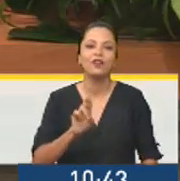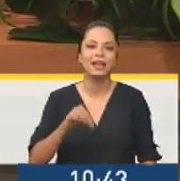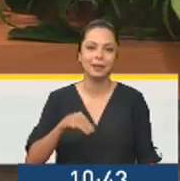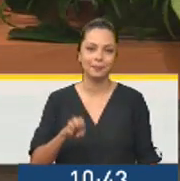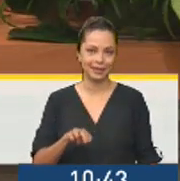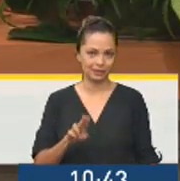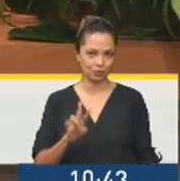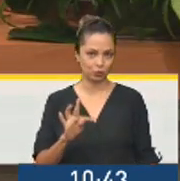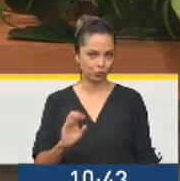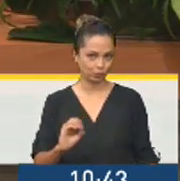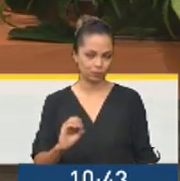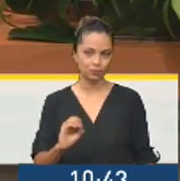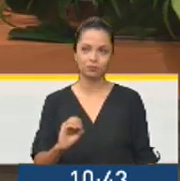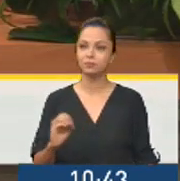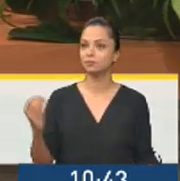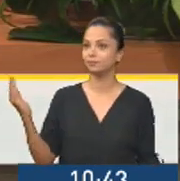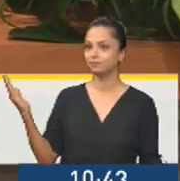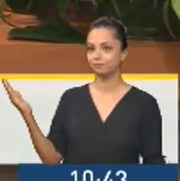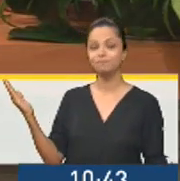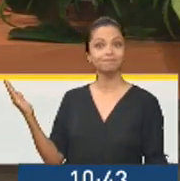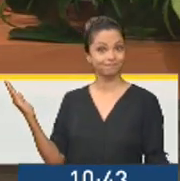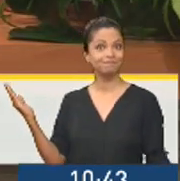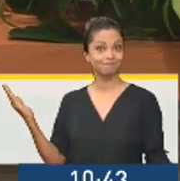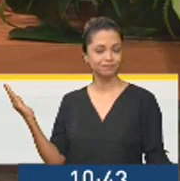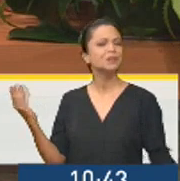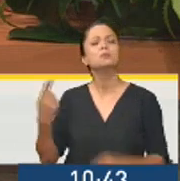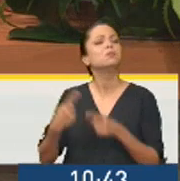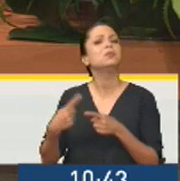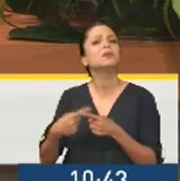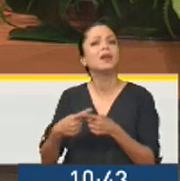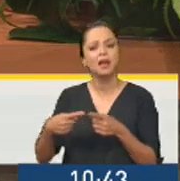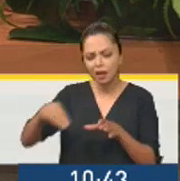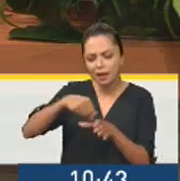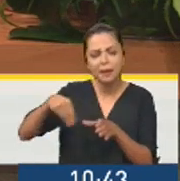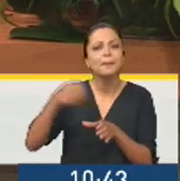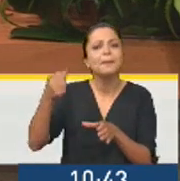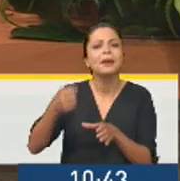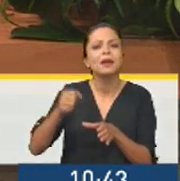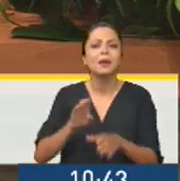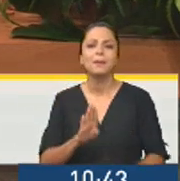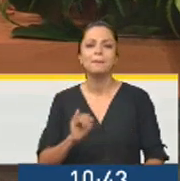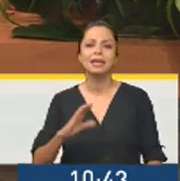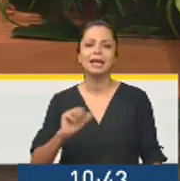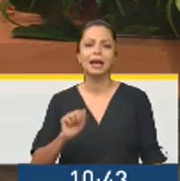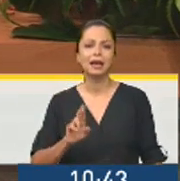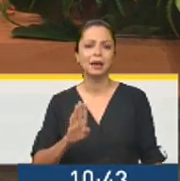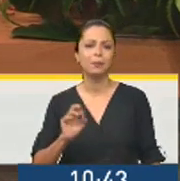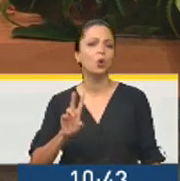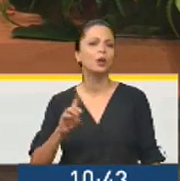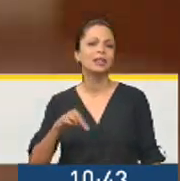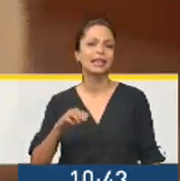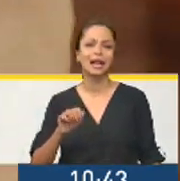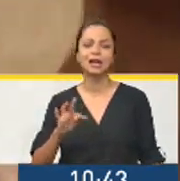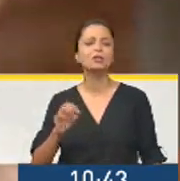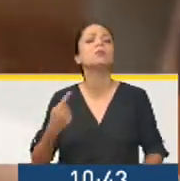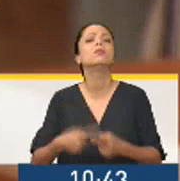E olha que bonito. E o que? Para que serve o bicarbonato aqui? Para deixar a nossa massa crocante. Como vai fermento?